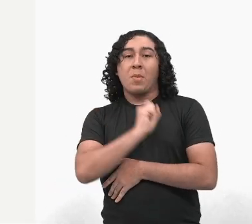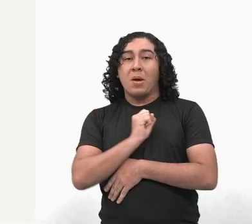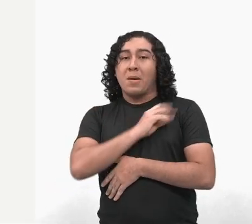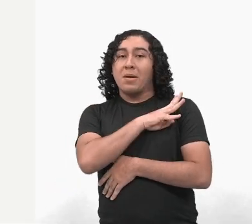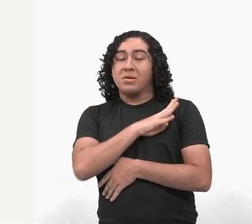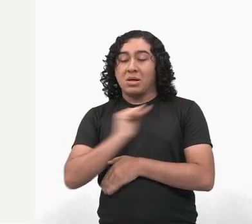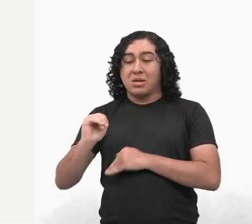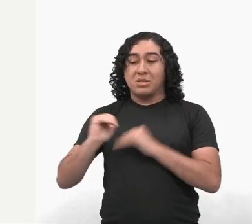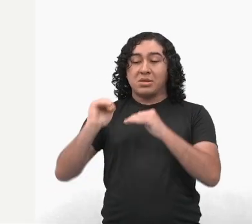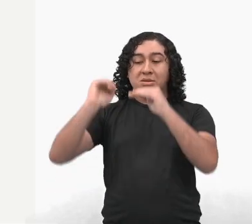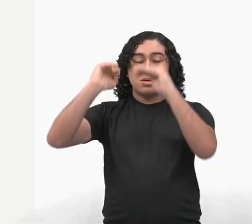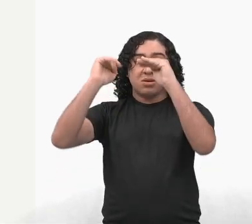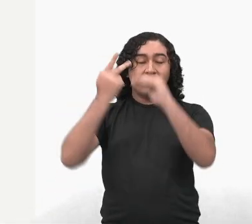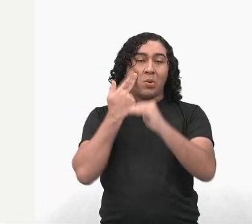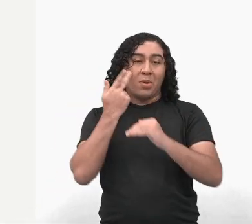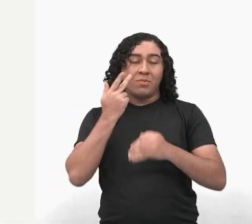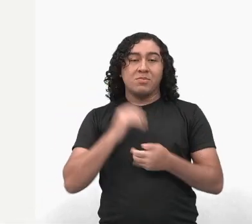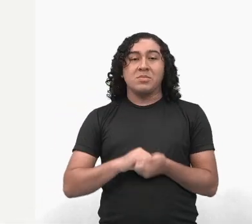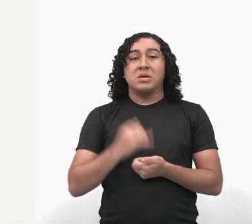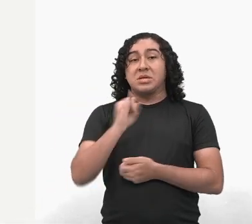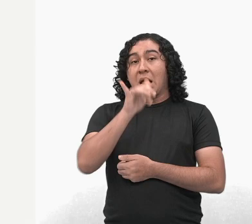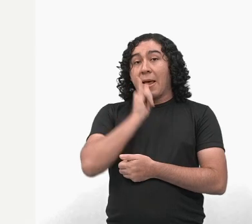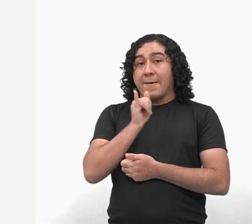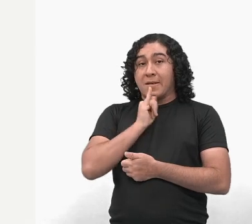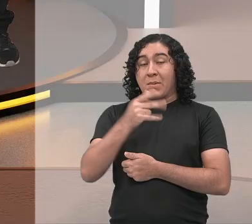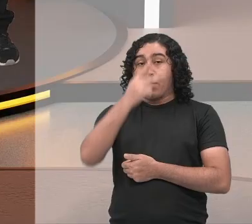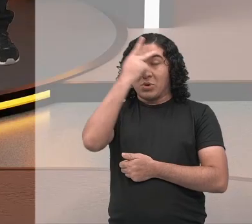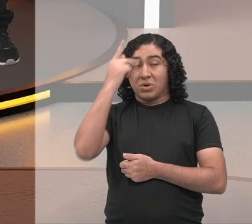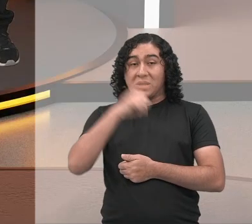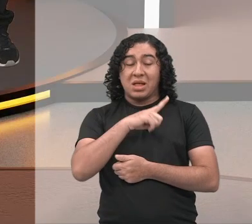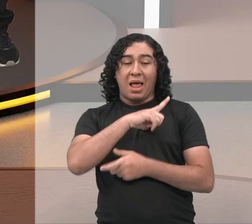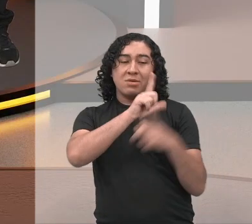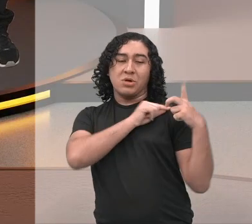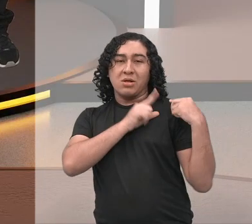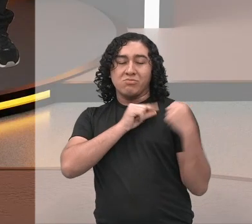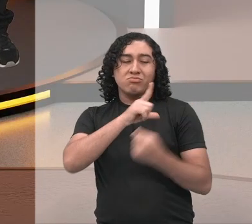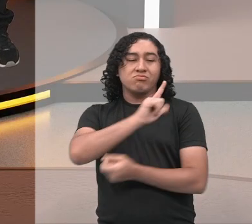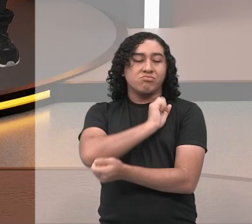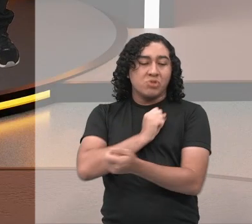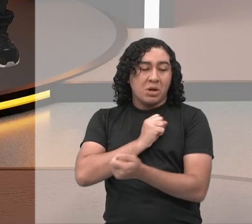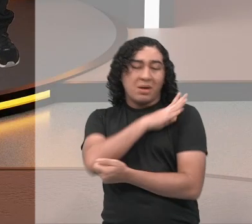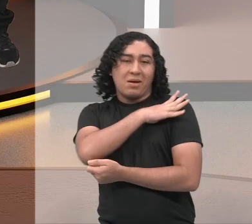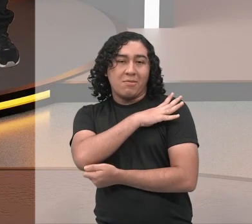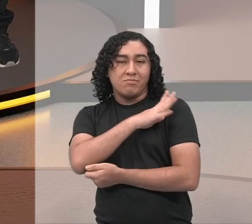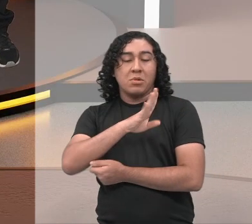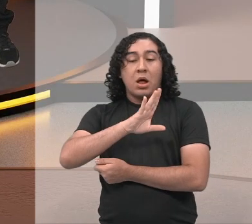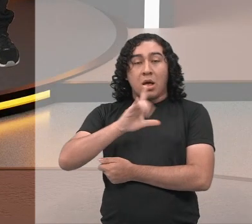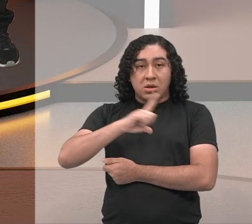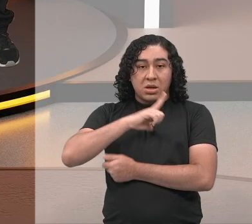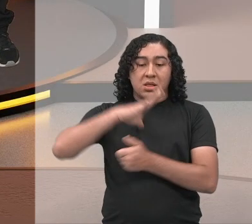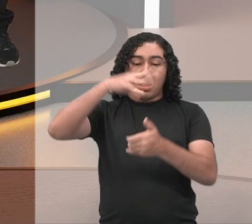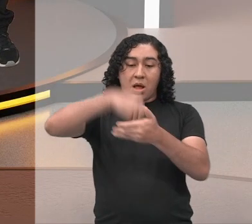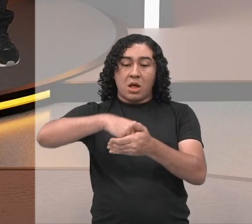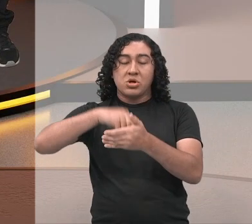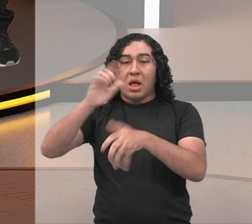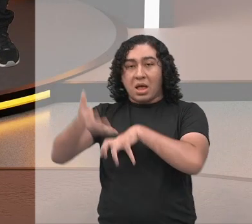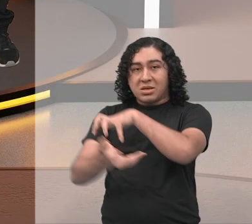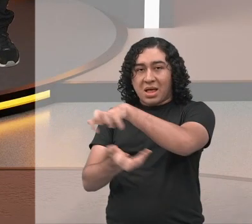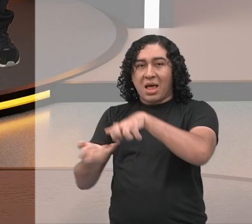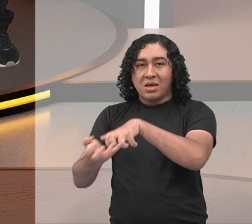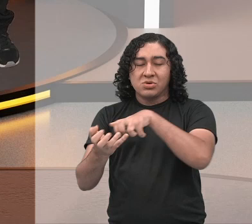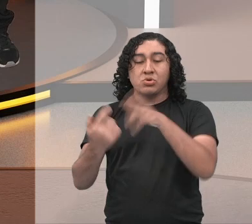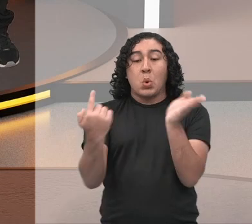quando o exército, se você fosse um tenente, um capitão no exército farroupilha, você, segundo esse